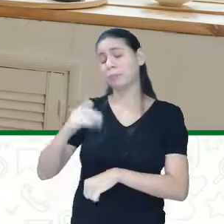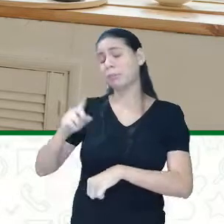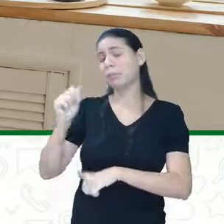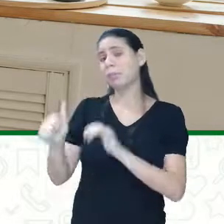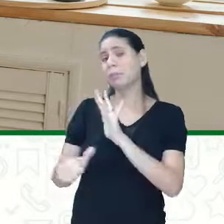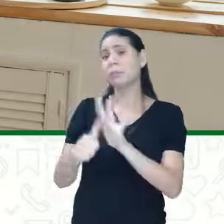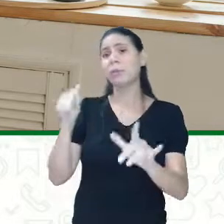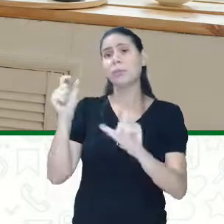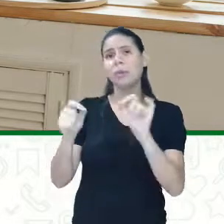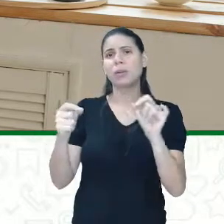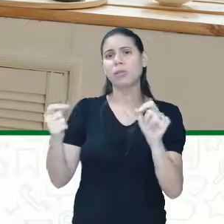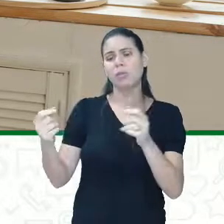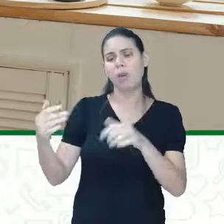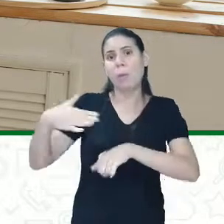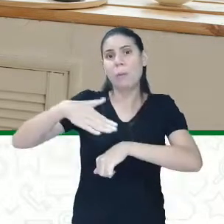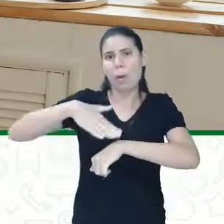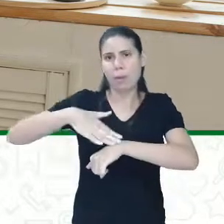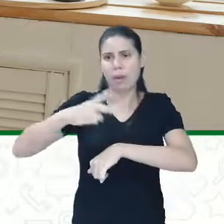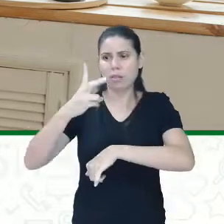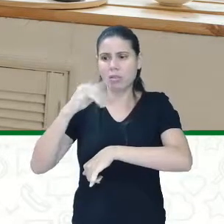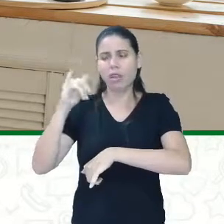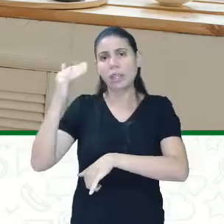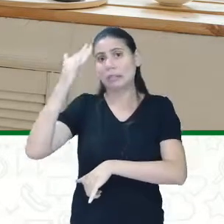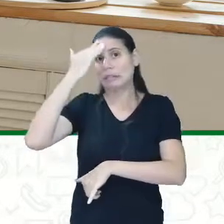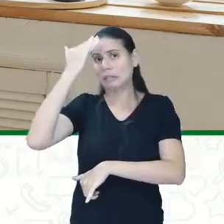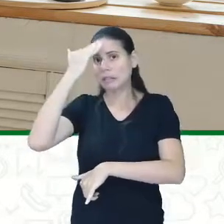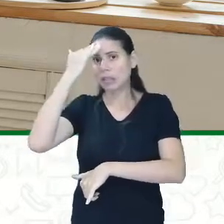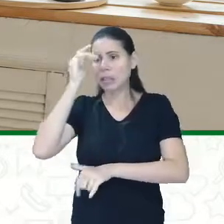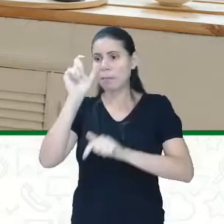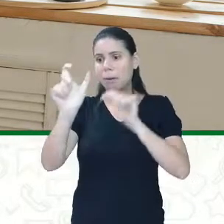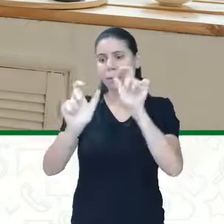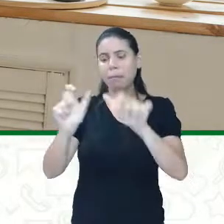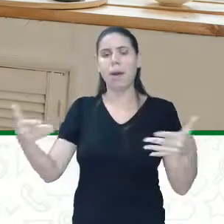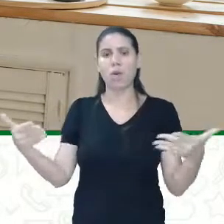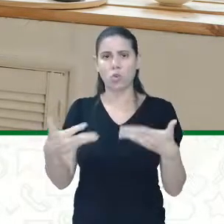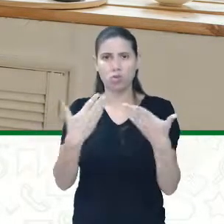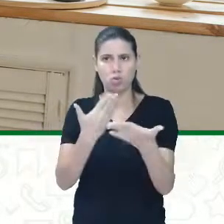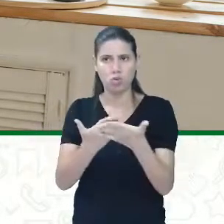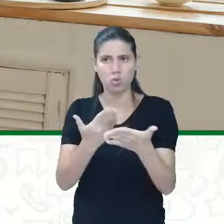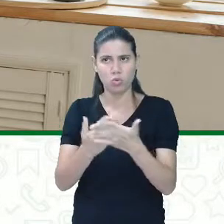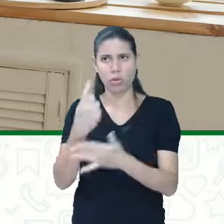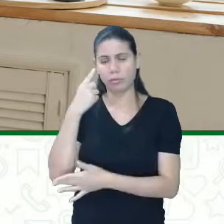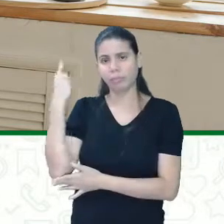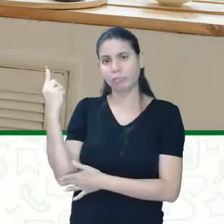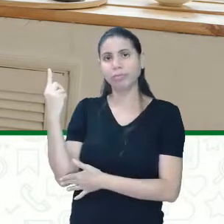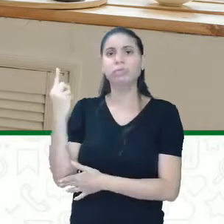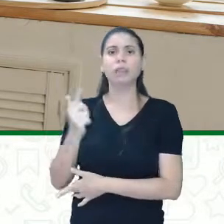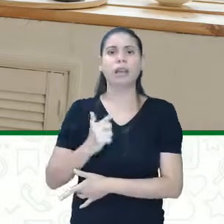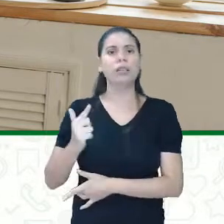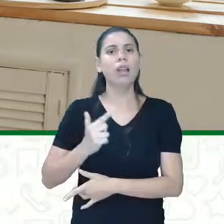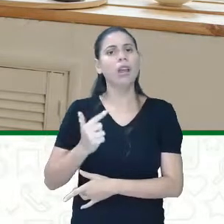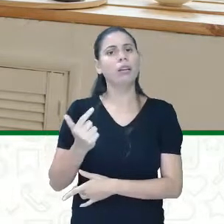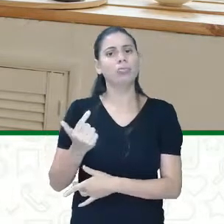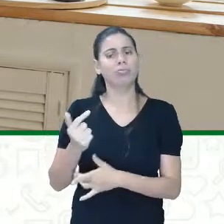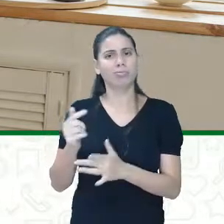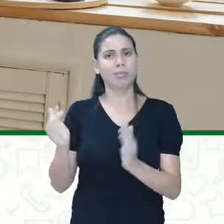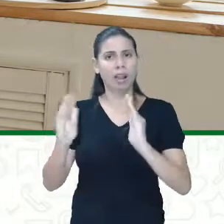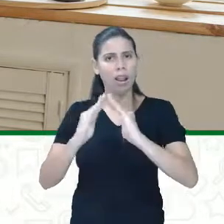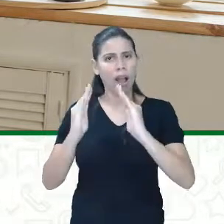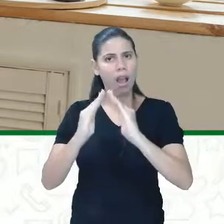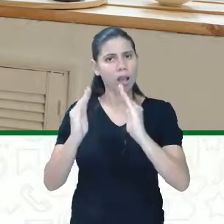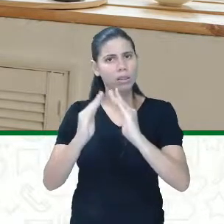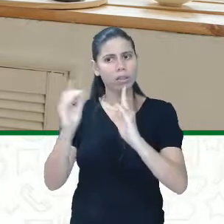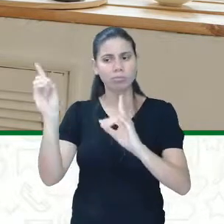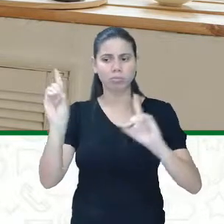que vai contemplar todos esses elementos que a gente vai estudar hoje. A situação é um casal em casa, de